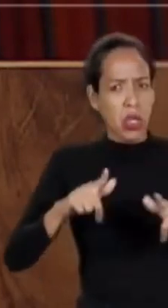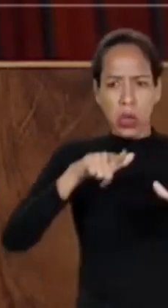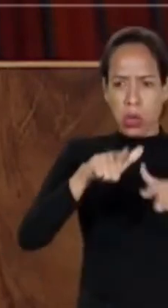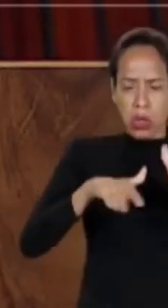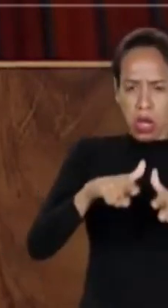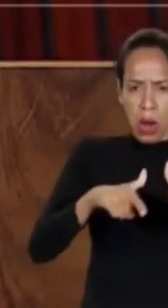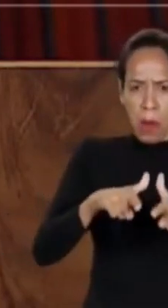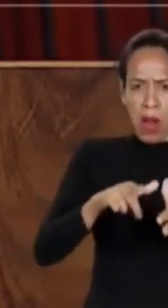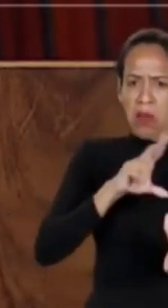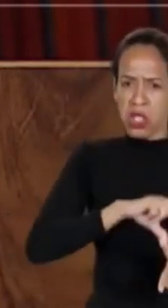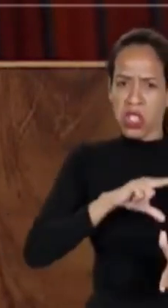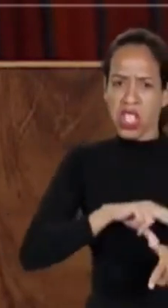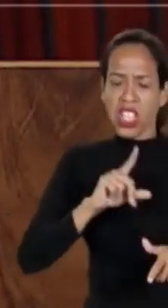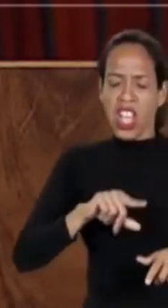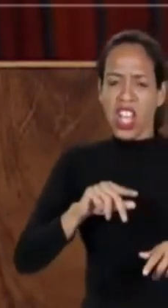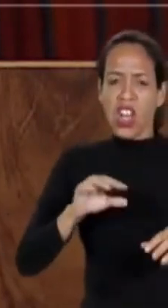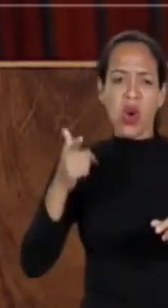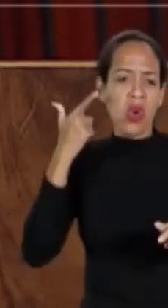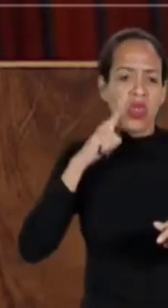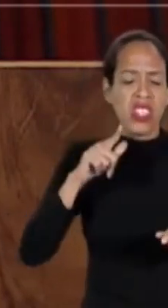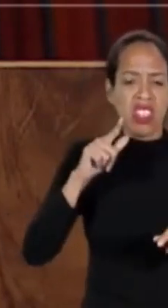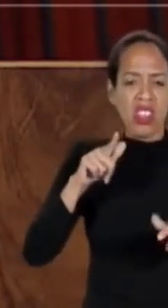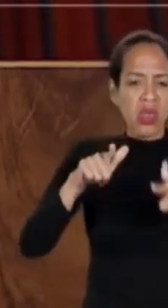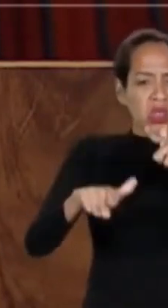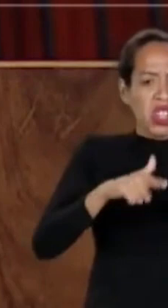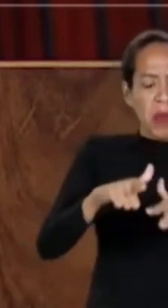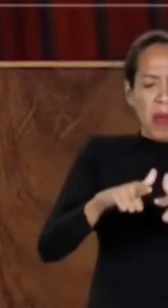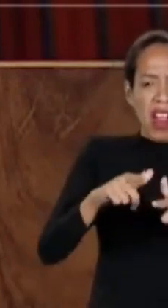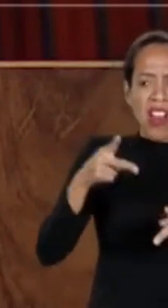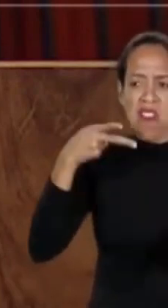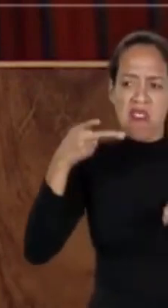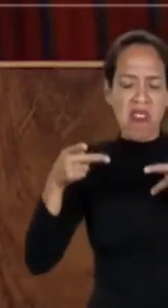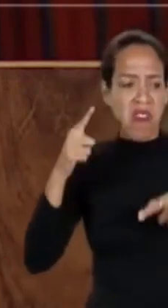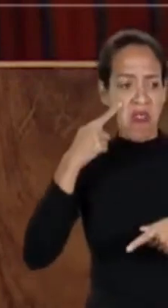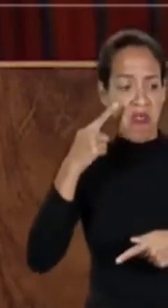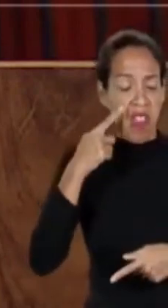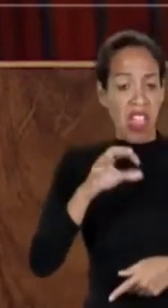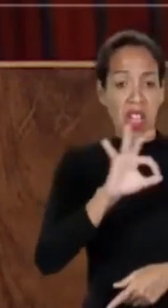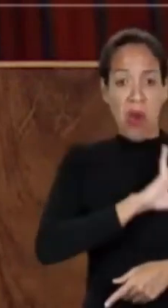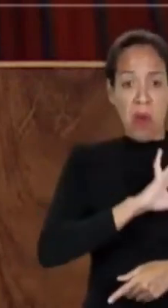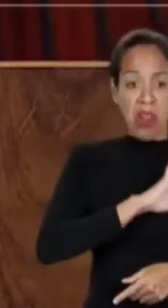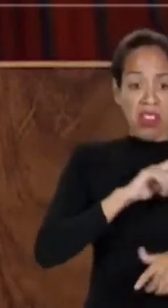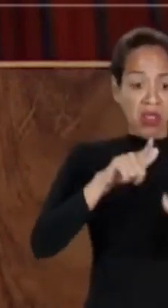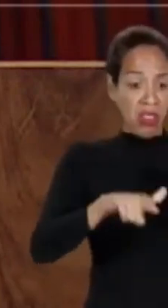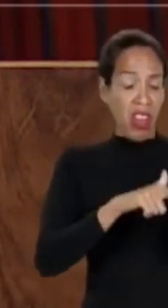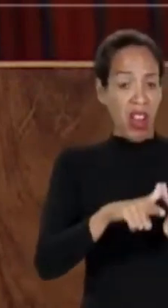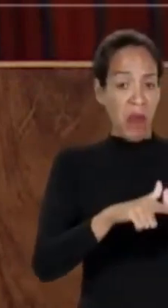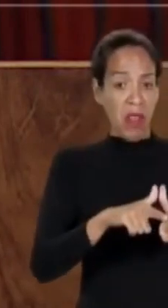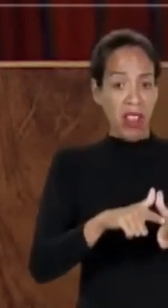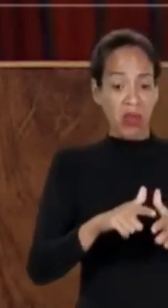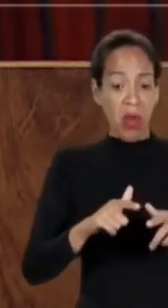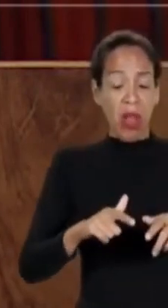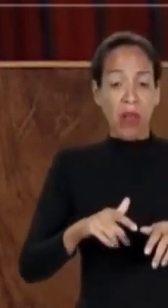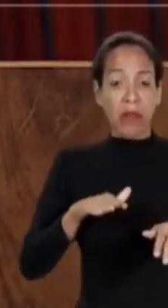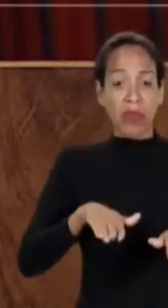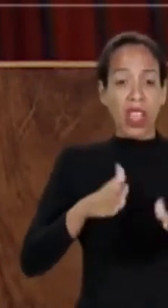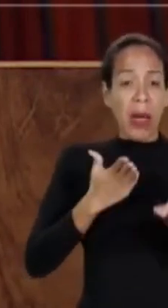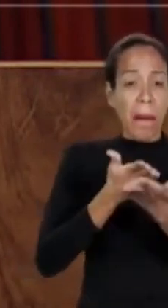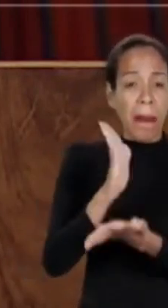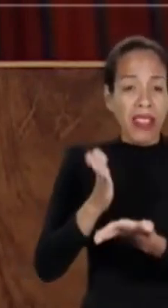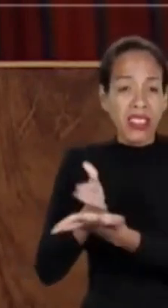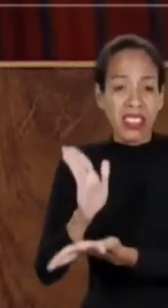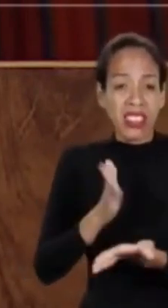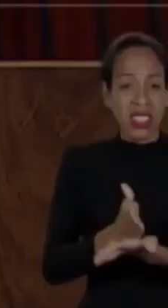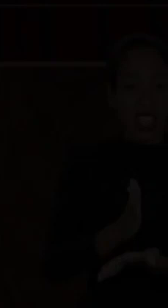sem provas que Bolsonaro e seu candidato a vice, Walter Braga Neto, sabiam do texto. Pessoal, abre aspas